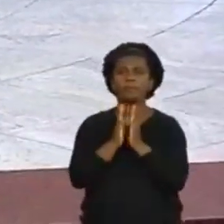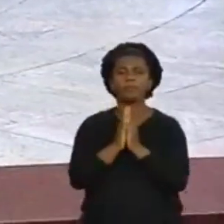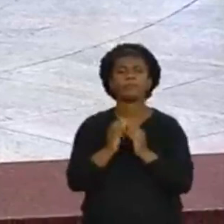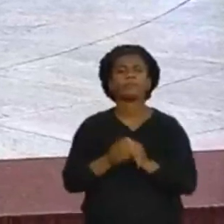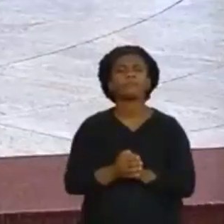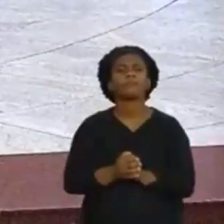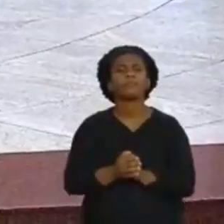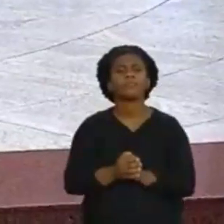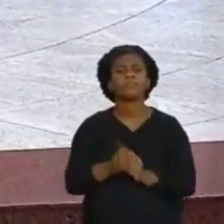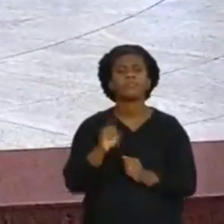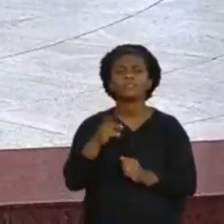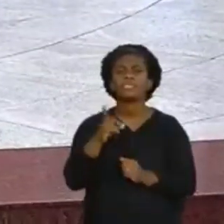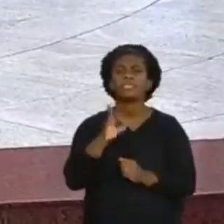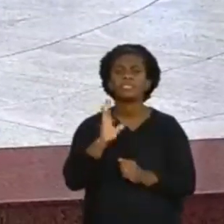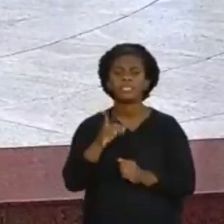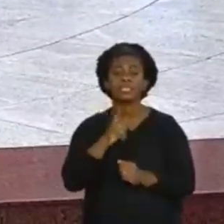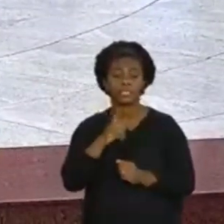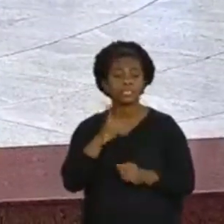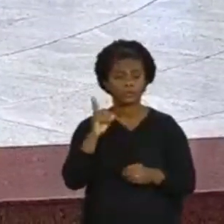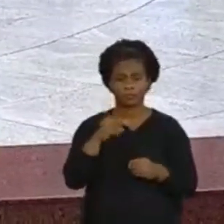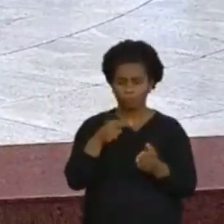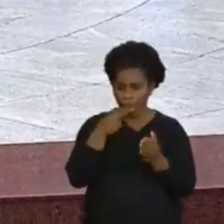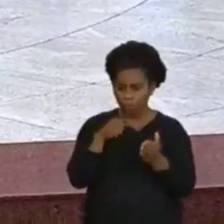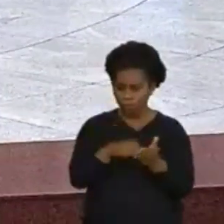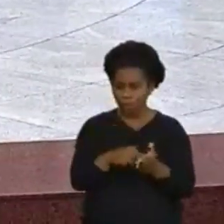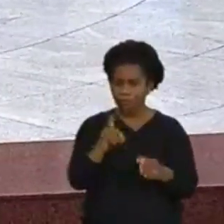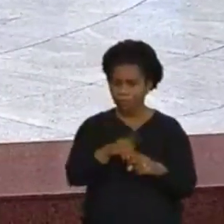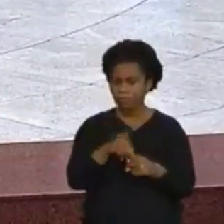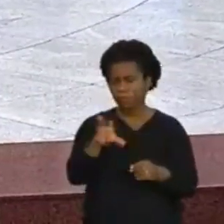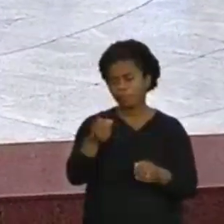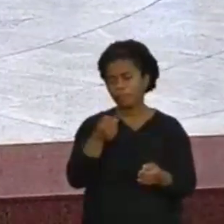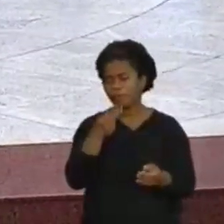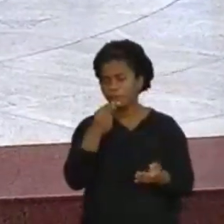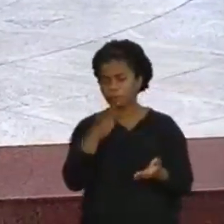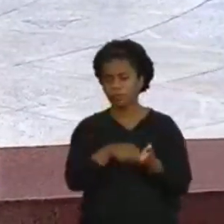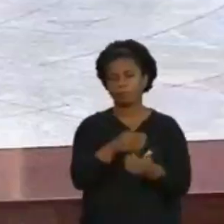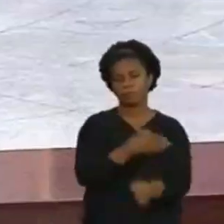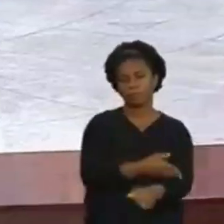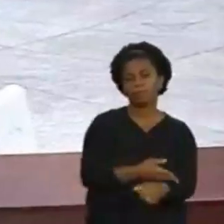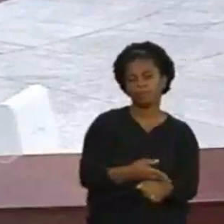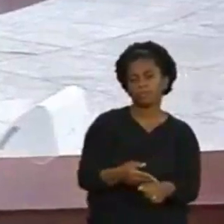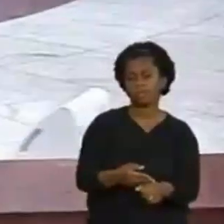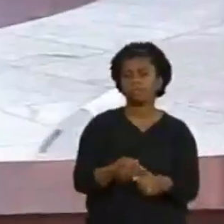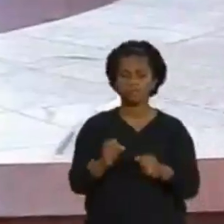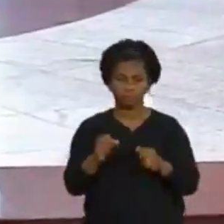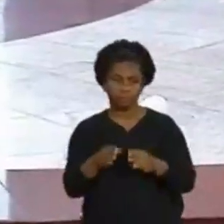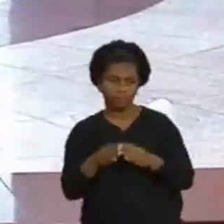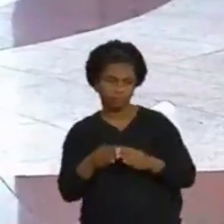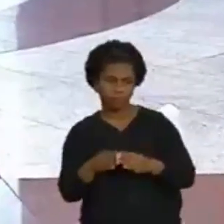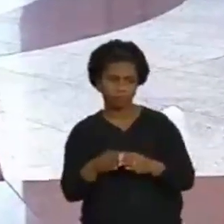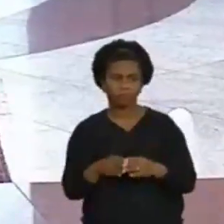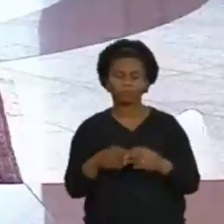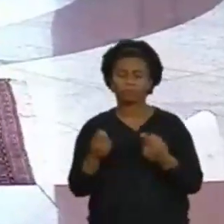você já tem um do dízimo, você pega só o branco. Se você não tem, você pega os dois, tá? Por favor, vamos lá. Faz a